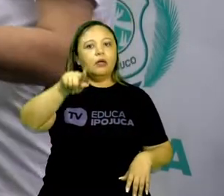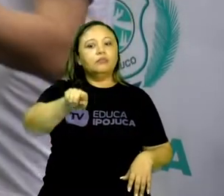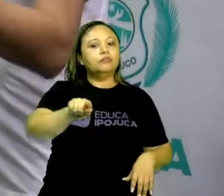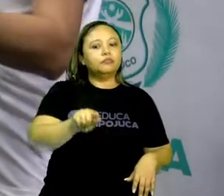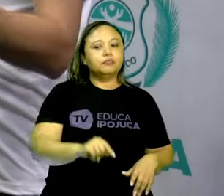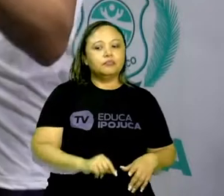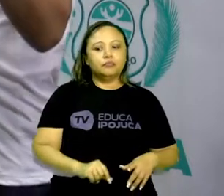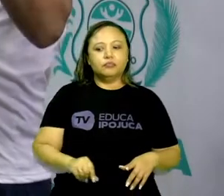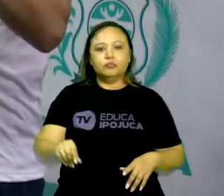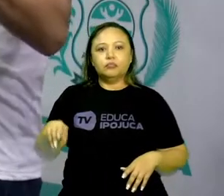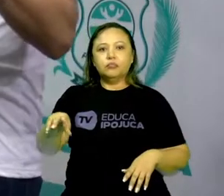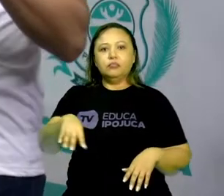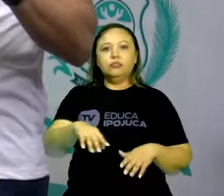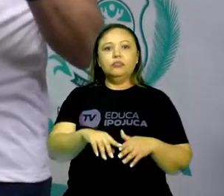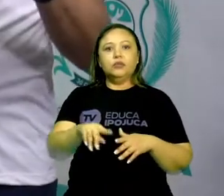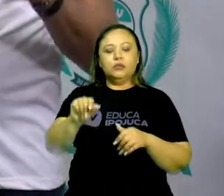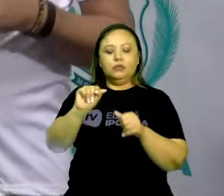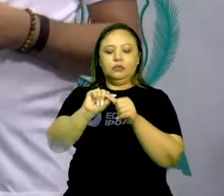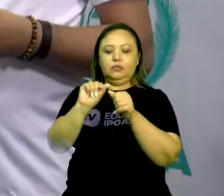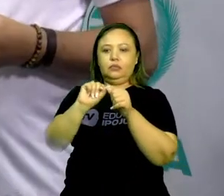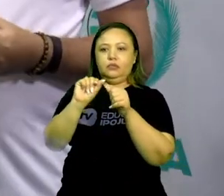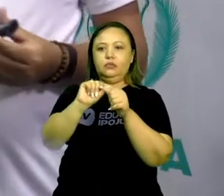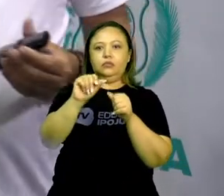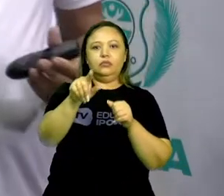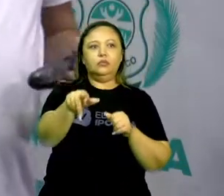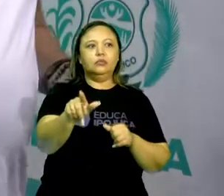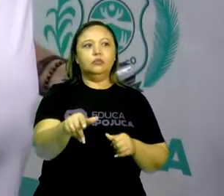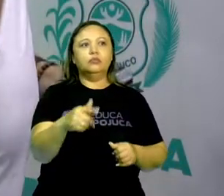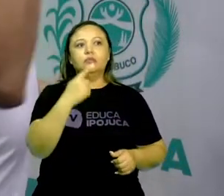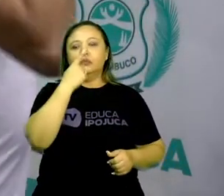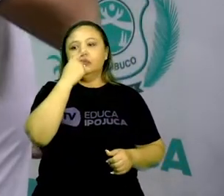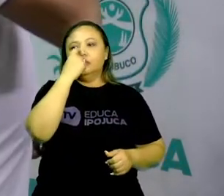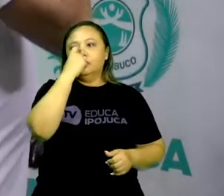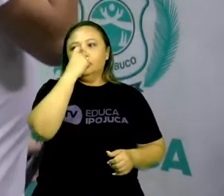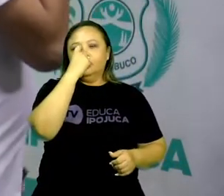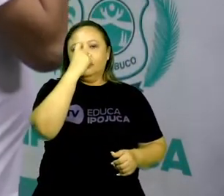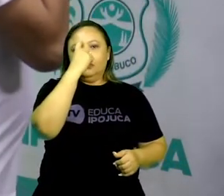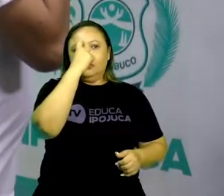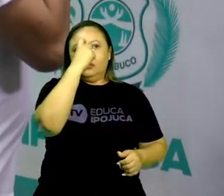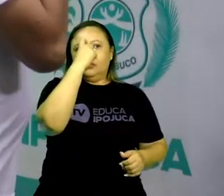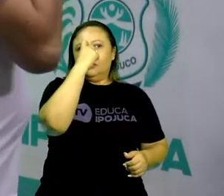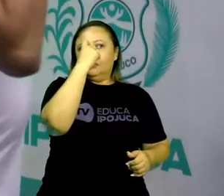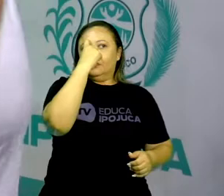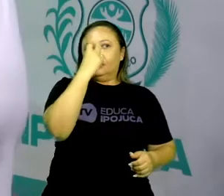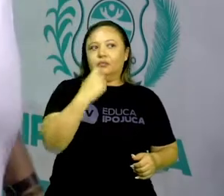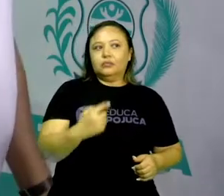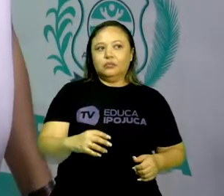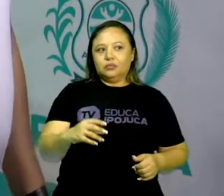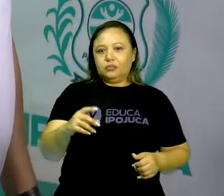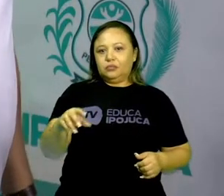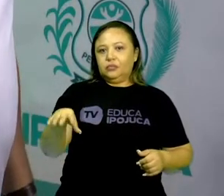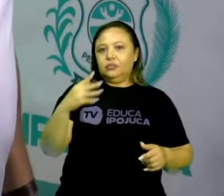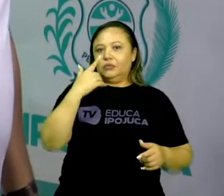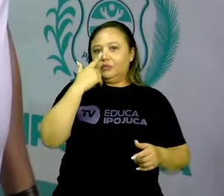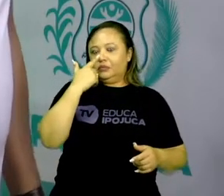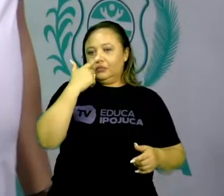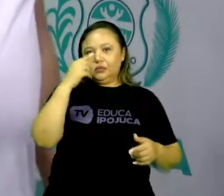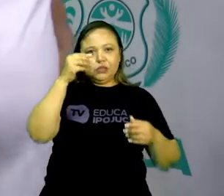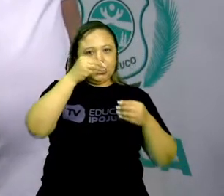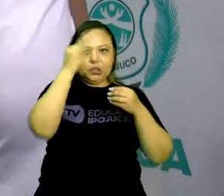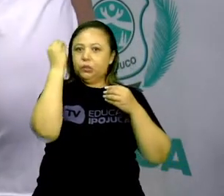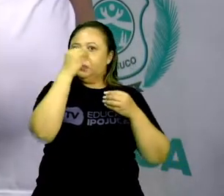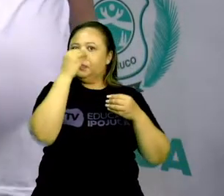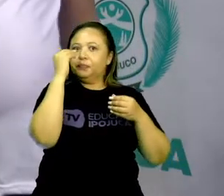né? Ênfase em determinadas características. Por exemplo, o cara tem um nariz imenso, assim. Ele vai reforçar isso na